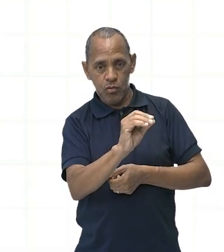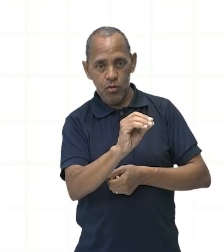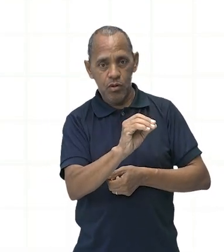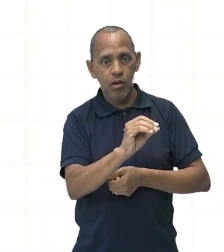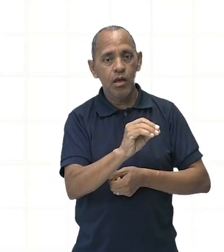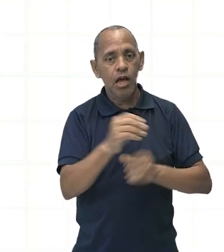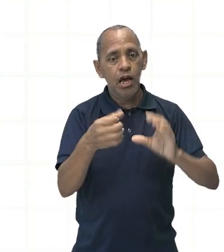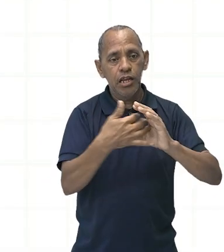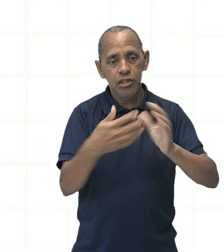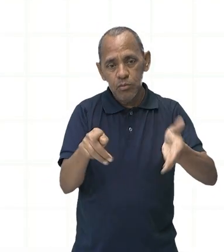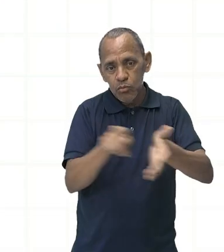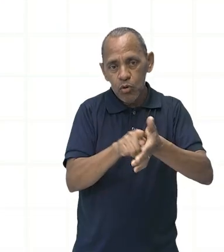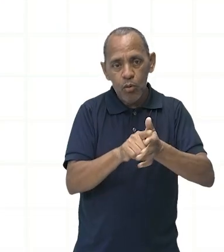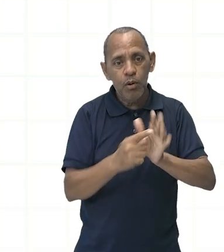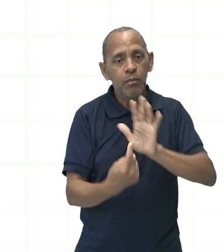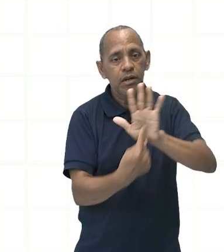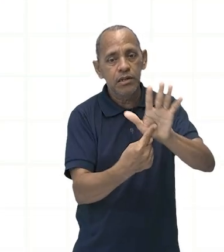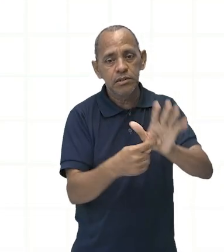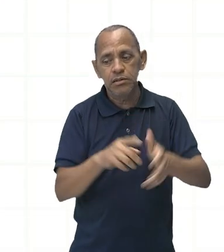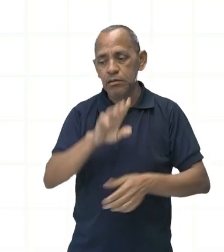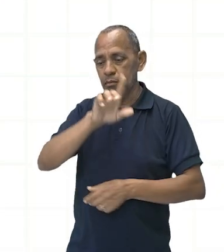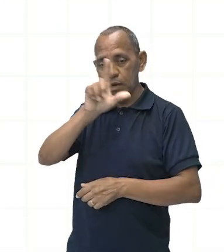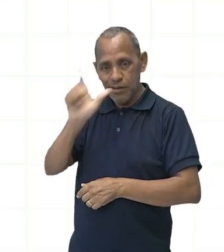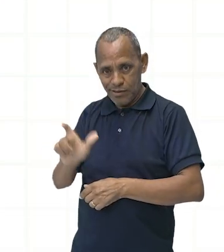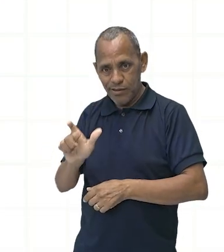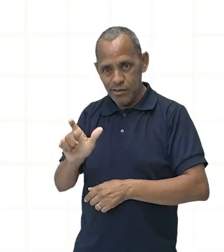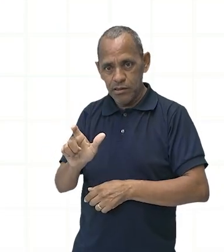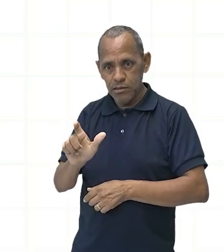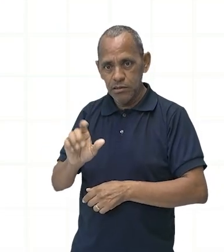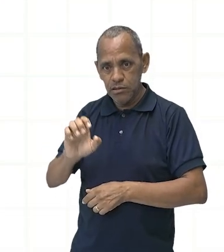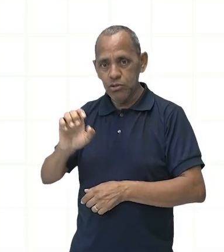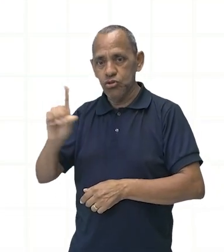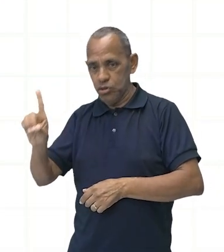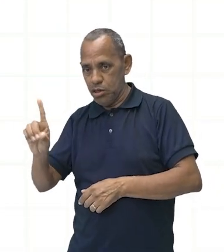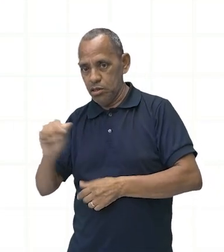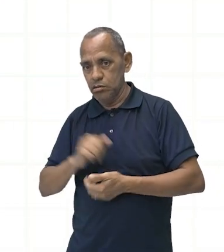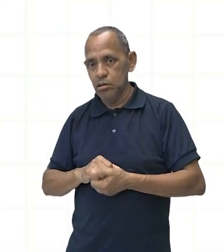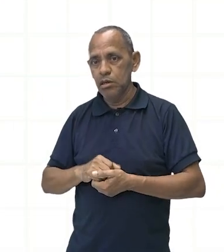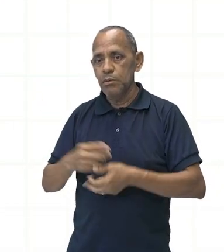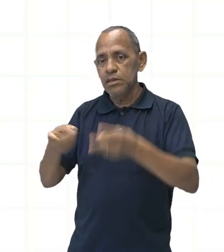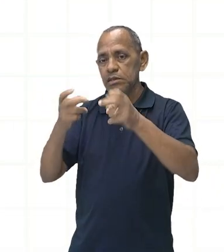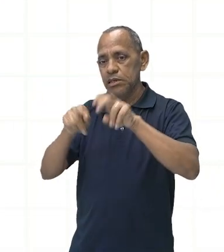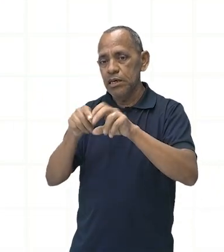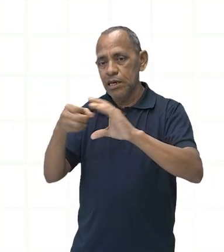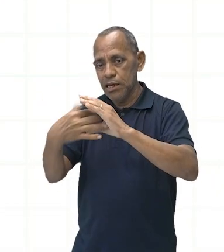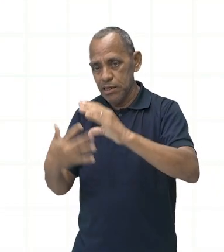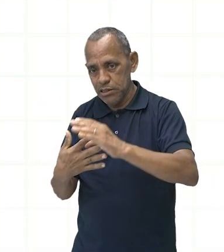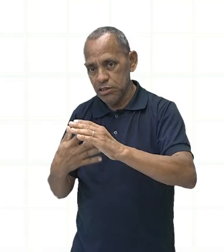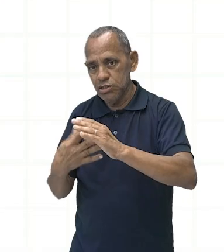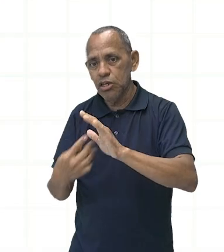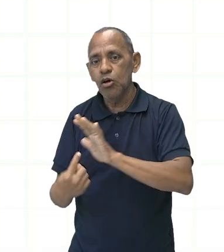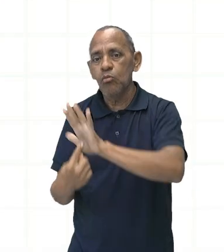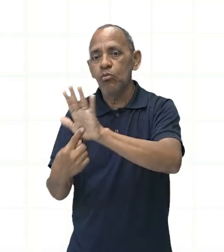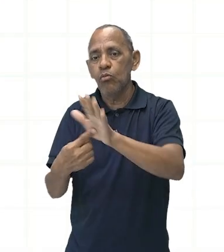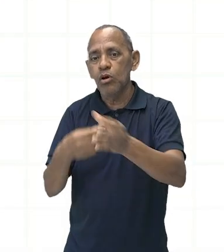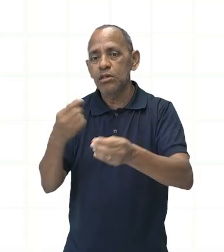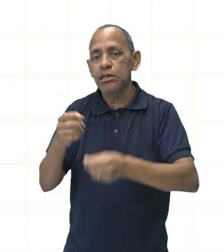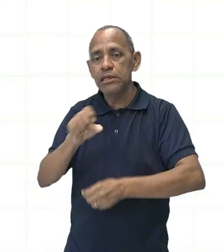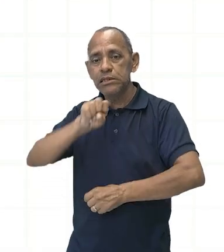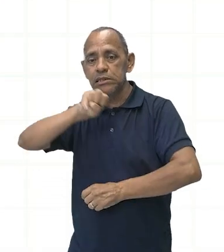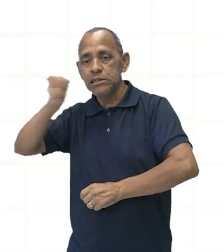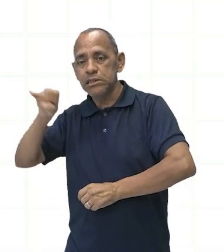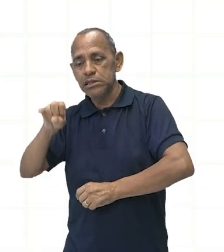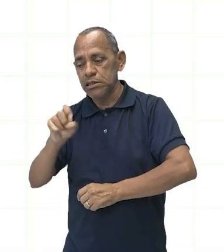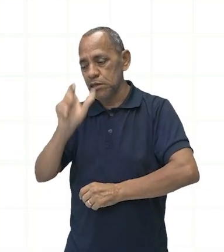manifesta. Já no heredograma do lado direito, nós percebemos que a característica ela só é evidenciada